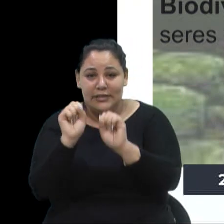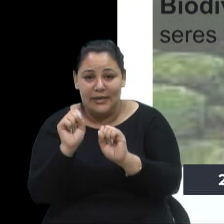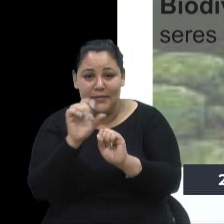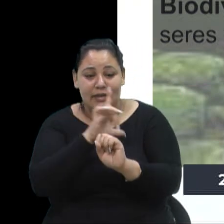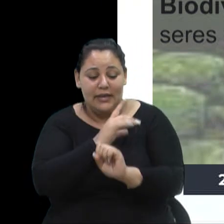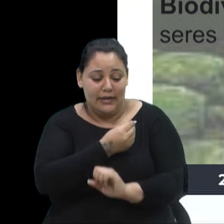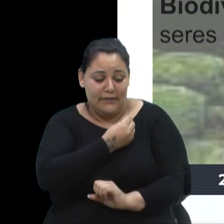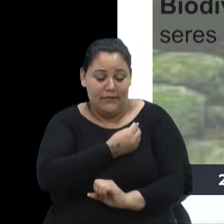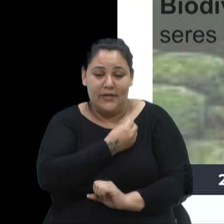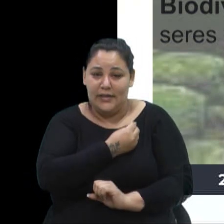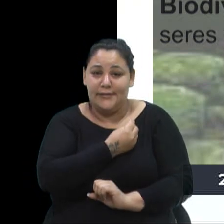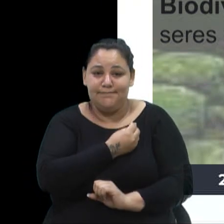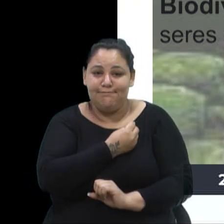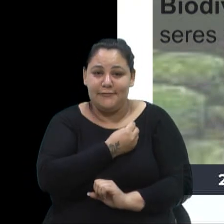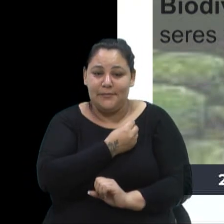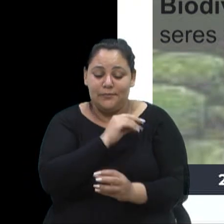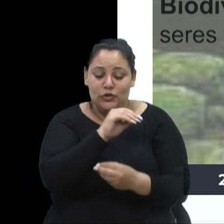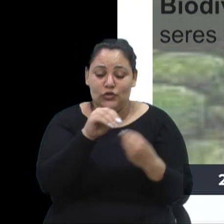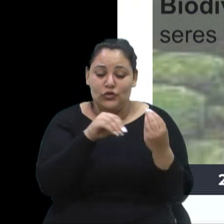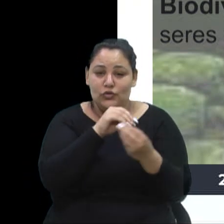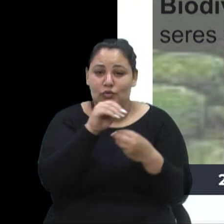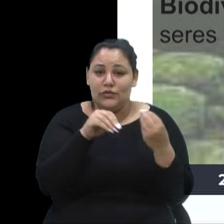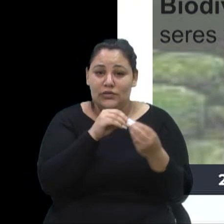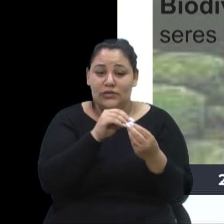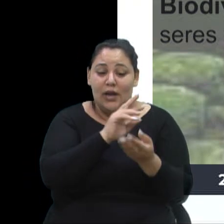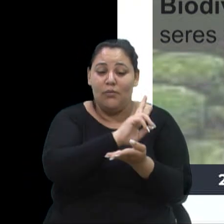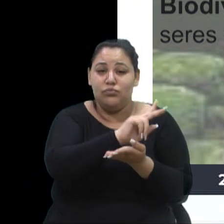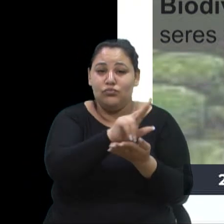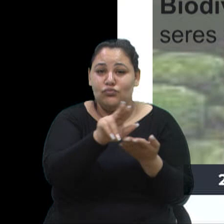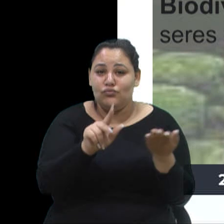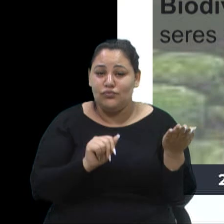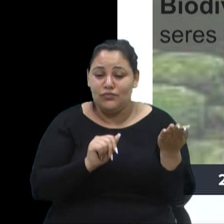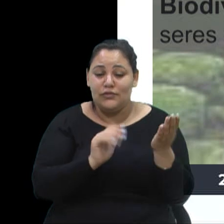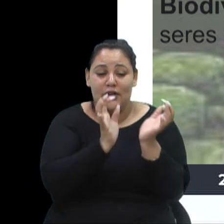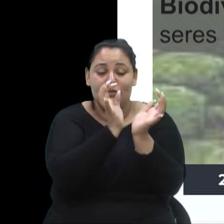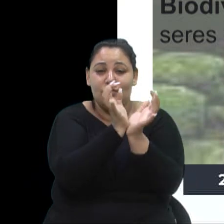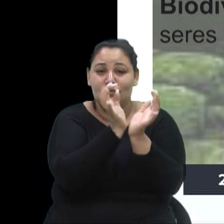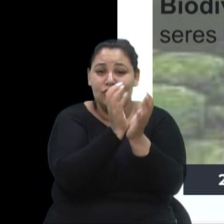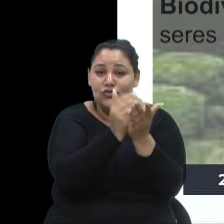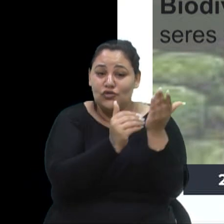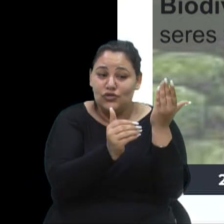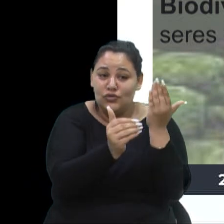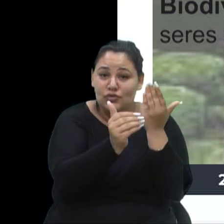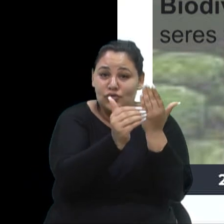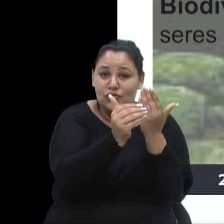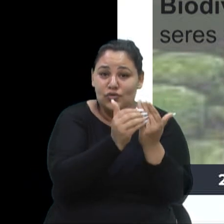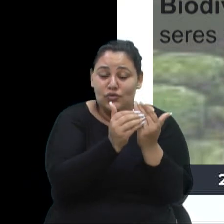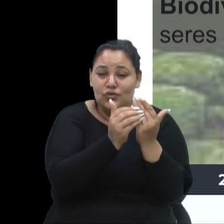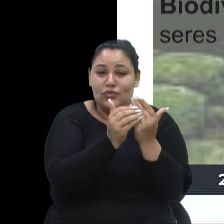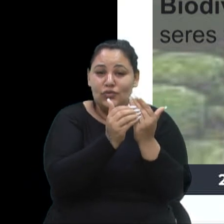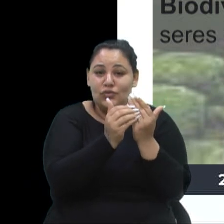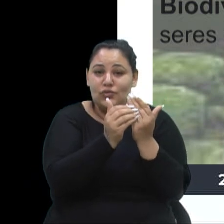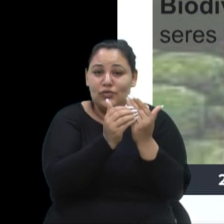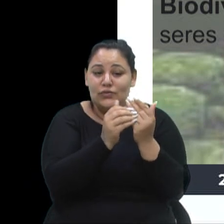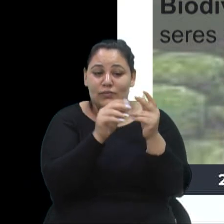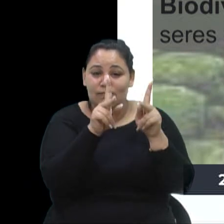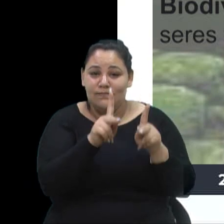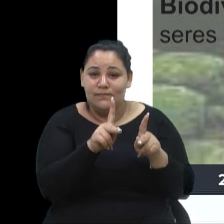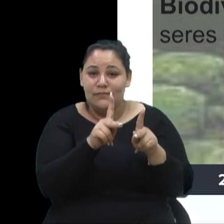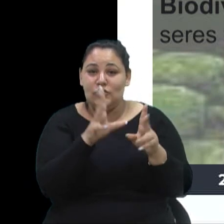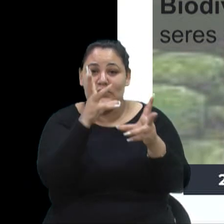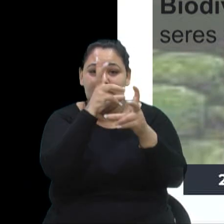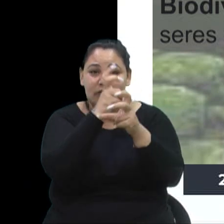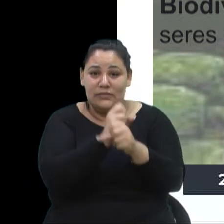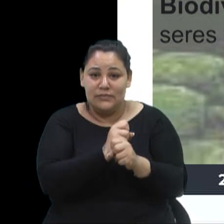e interação entre os seres vivos. E a biodiversidade é o conjunto de todas as espécies de seres vivos existentes em determinado tempo